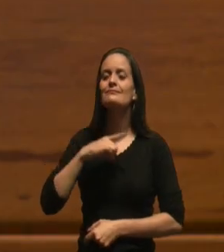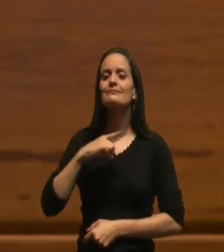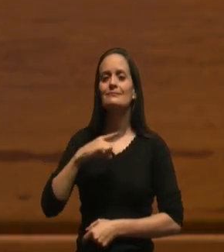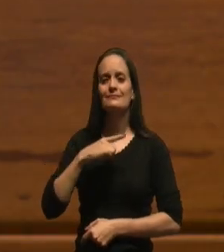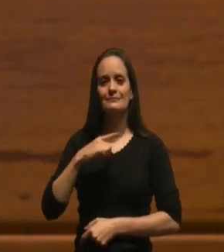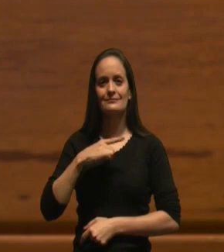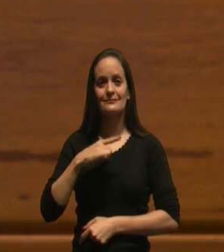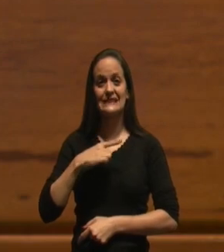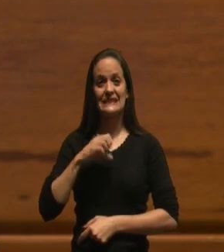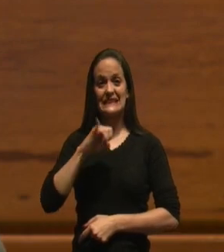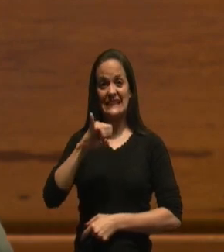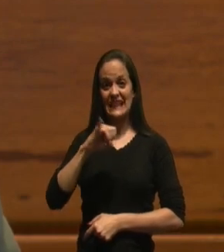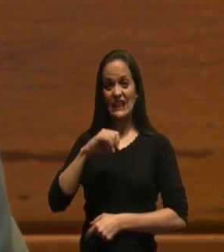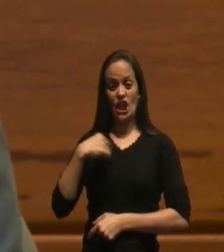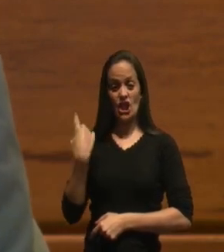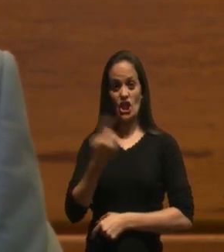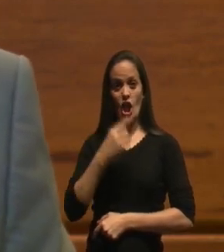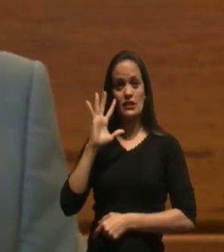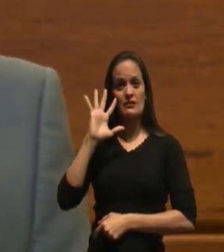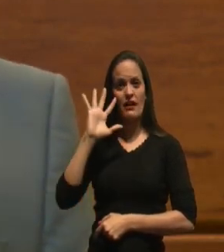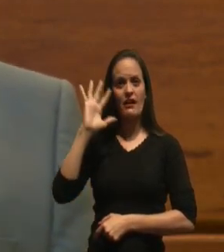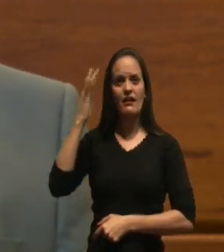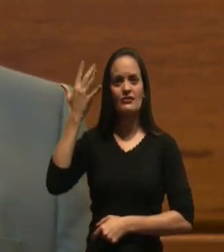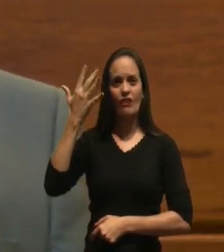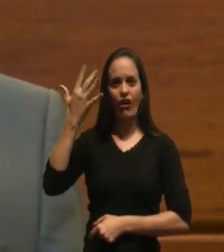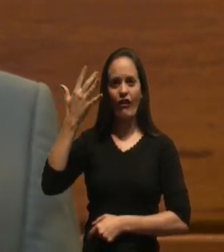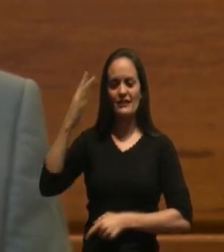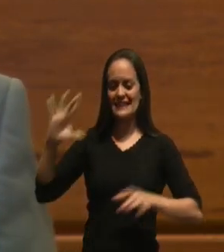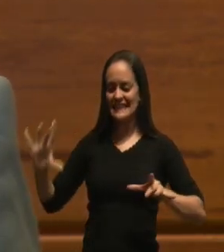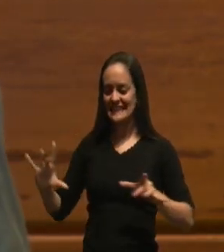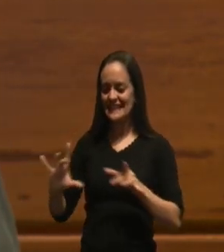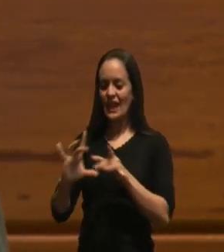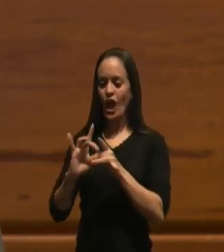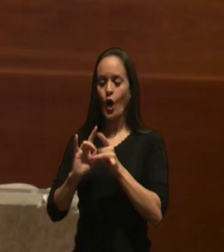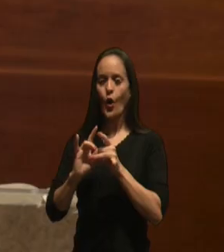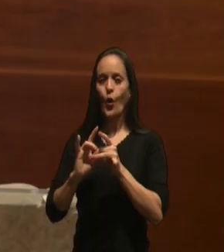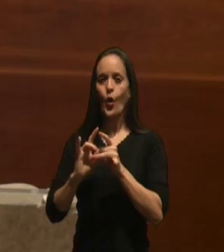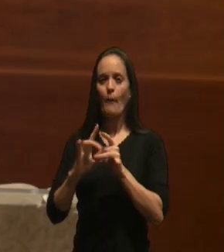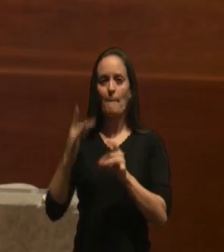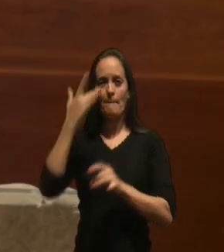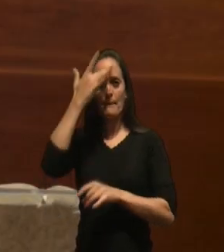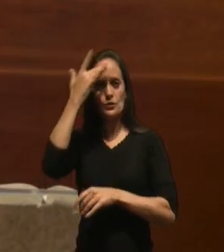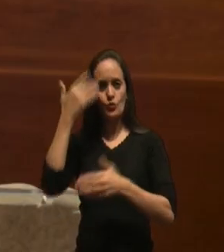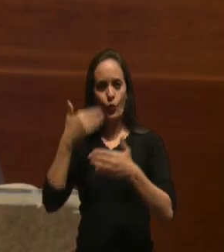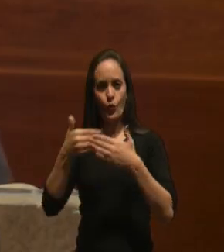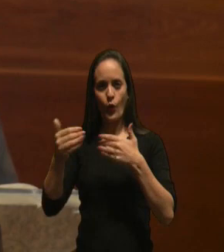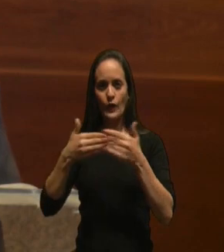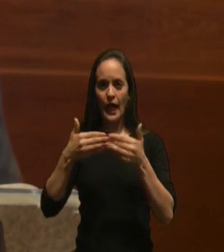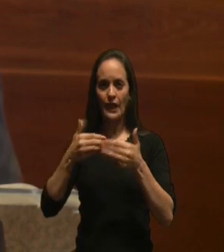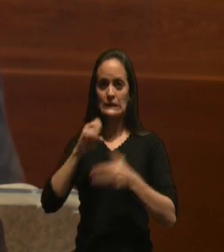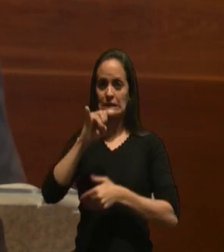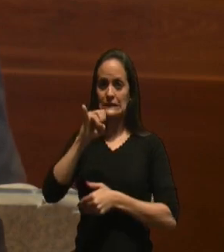com homens sem primeiro consultarmos a palavra do Senhor.